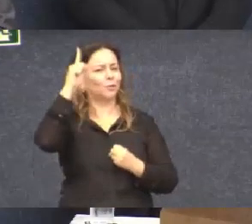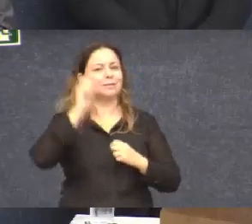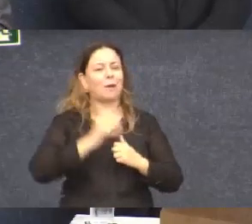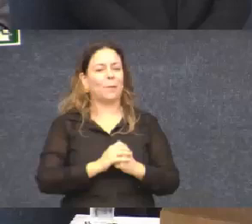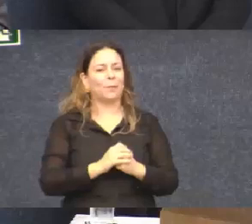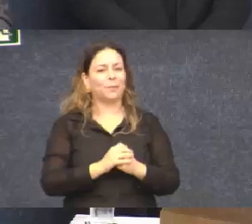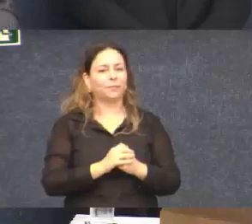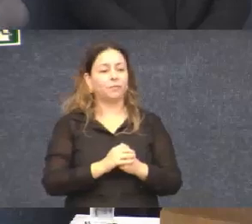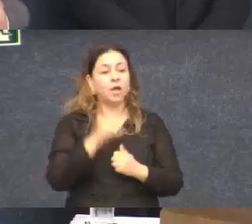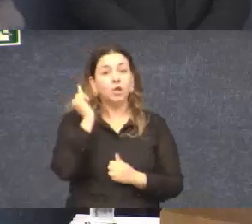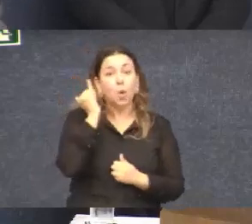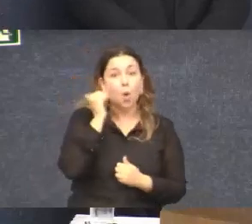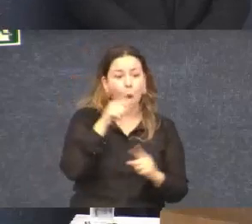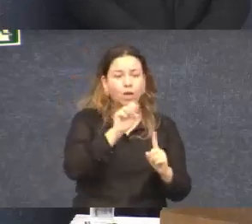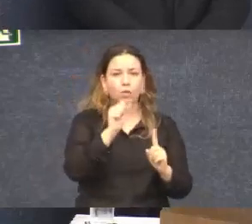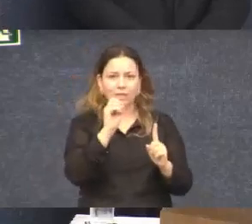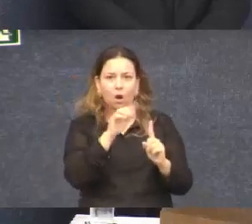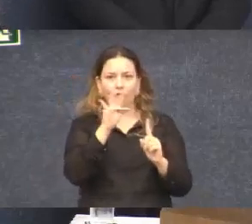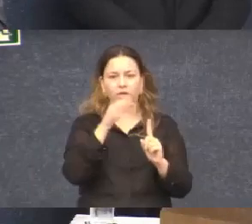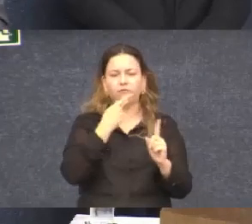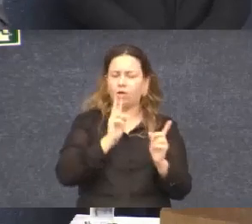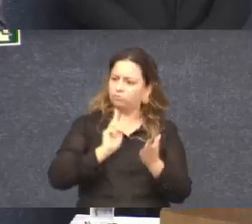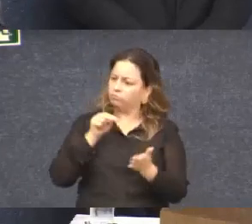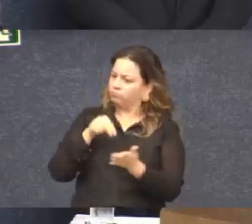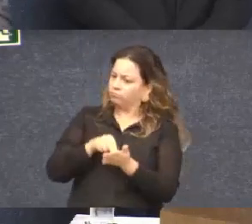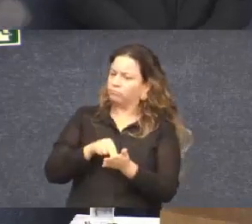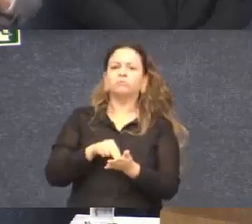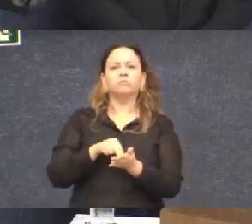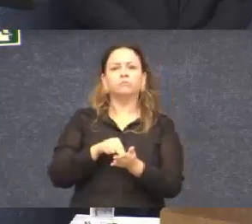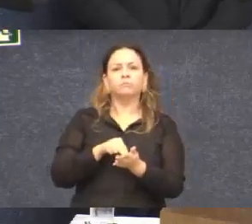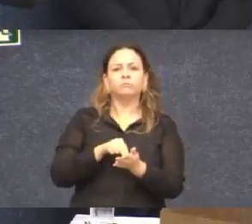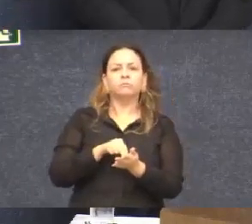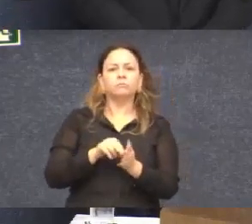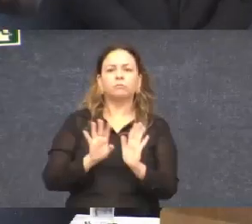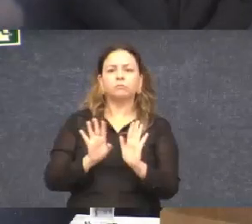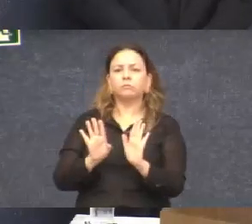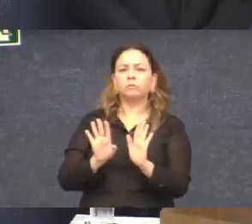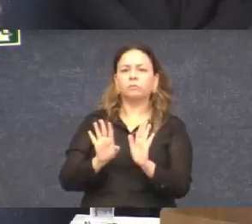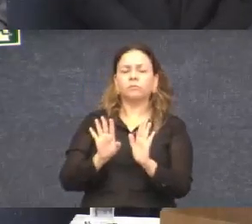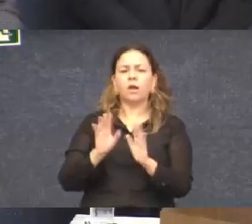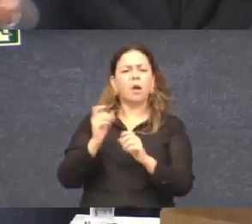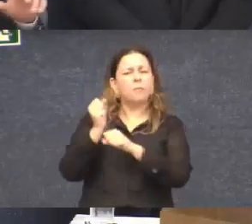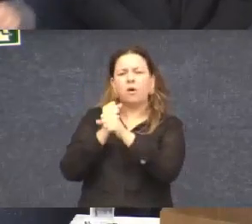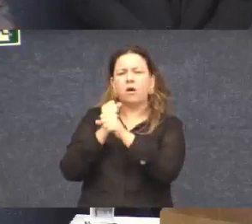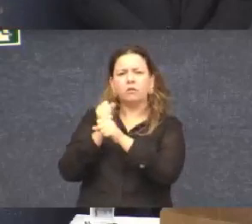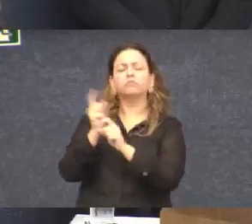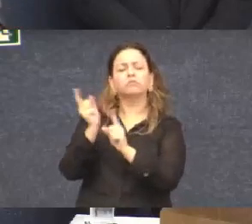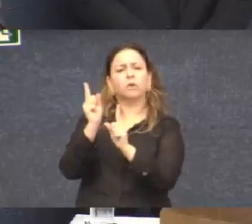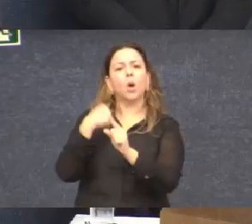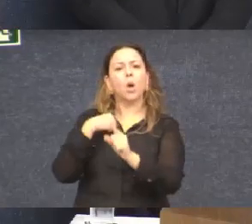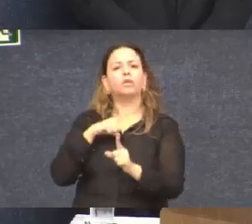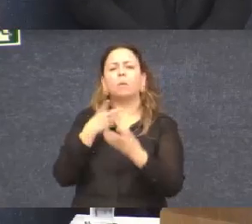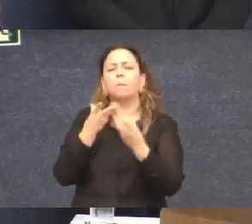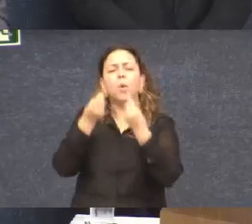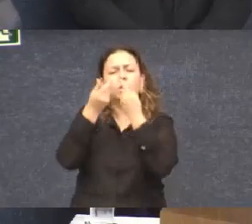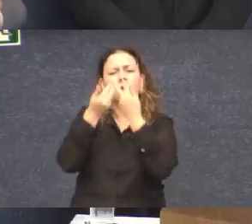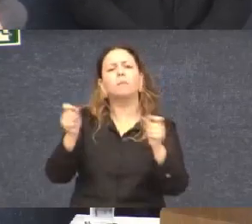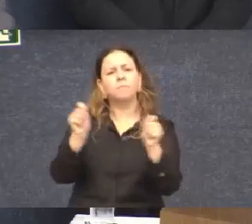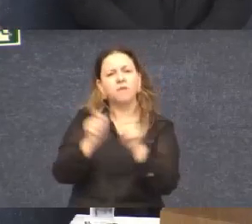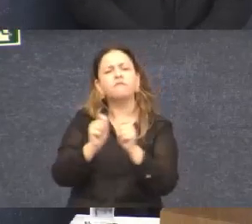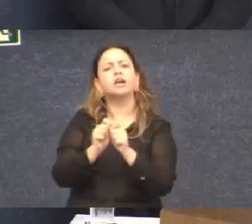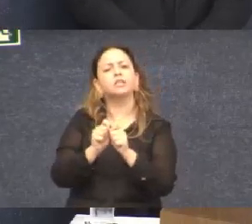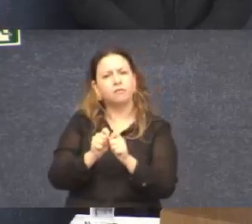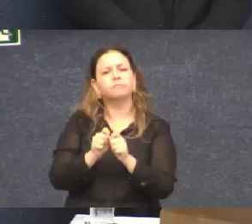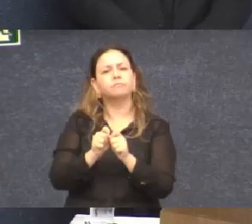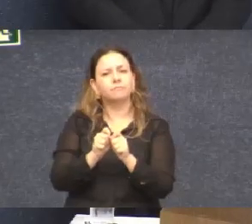a história que São Francisco deu um pulo da cama, levantou e ainda serviu por anos e anos, dizendo: não, eu tenho muito a fazer.